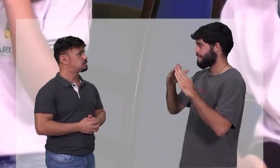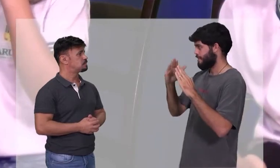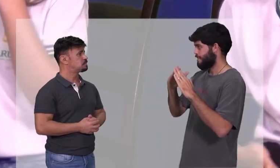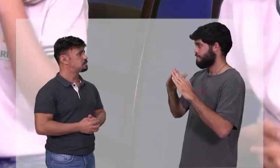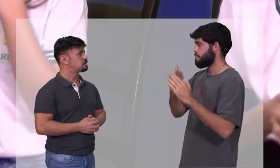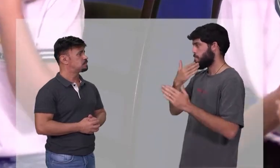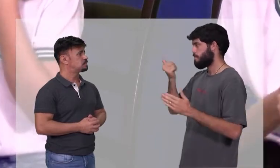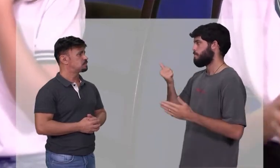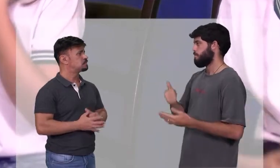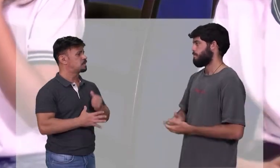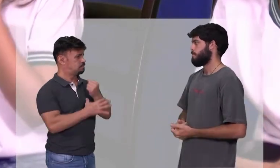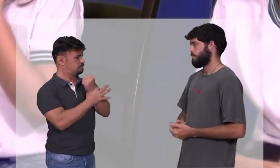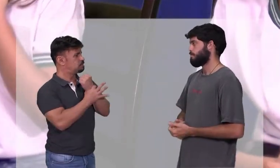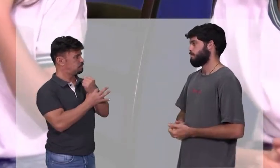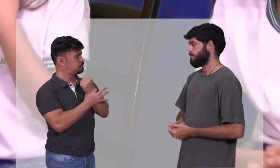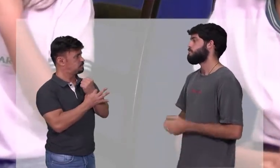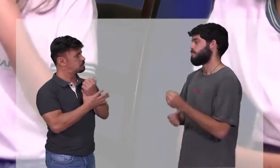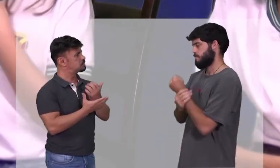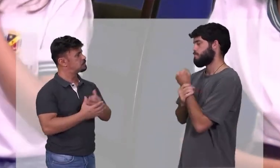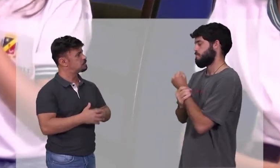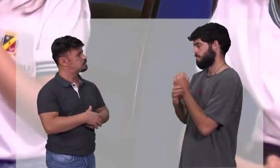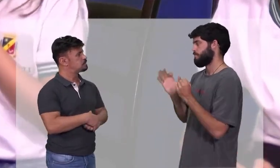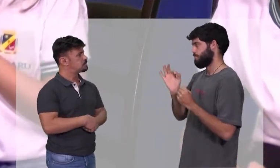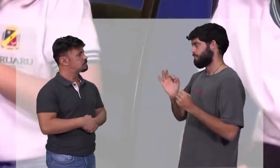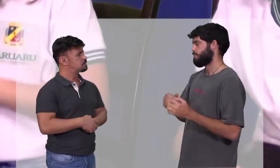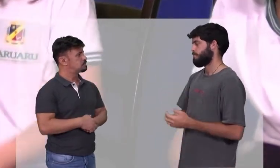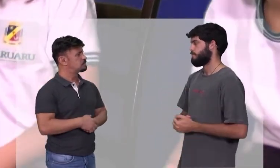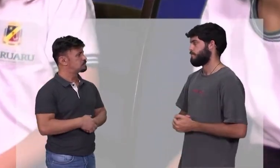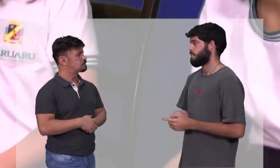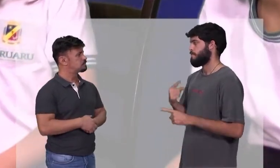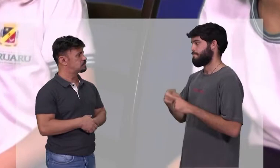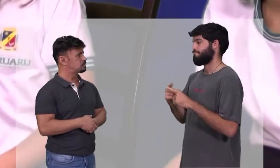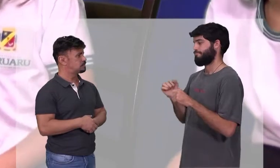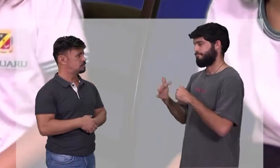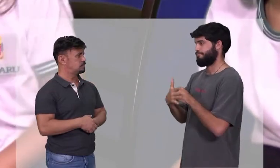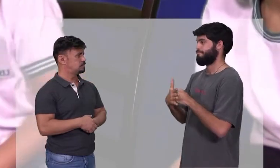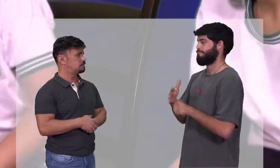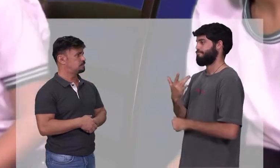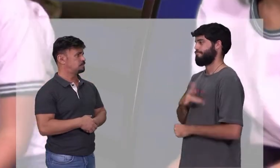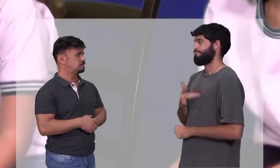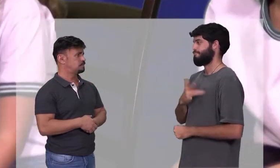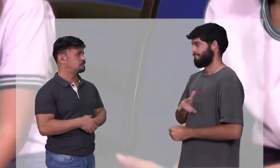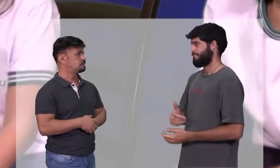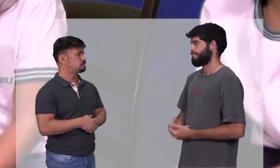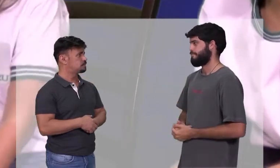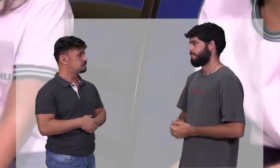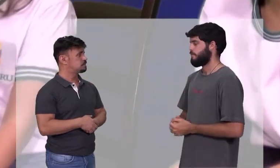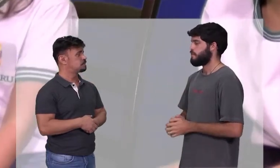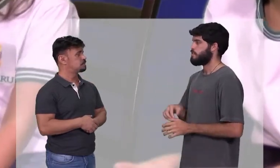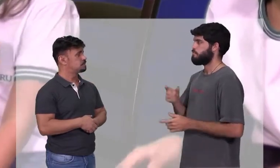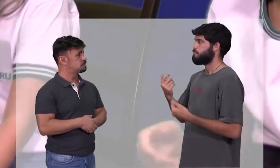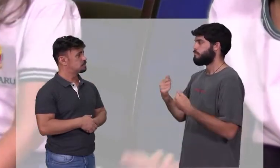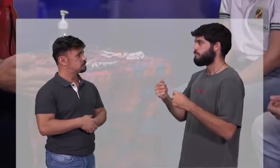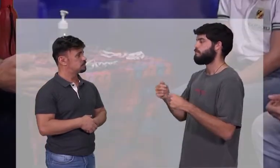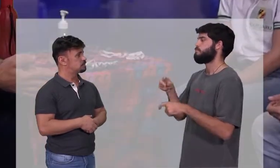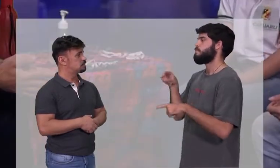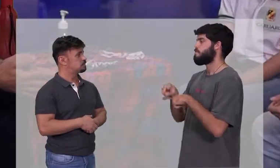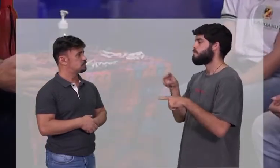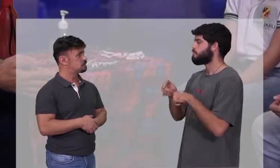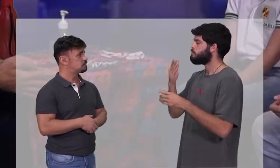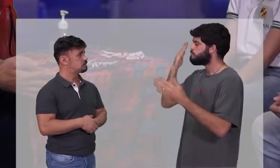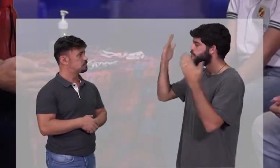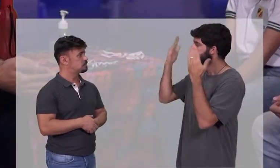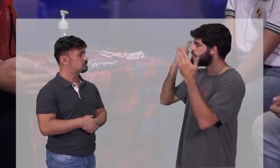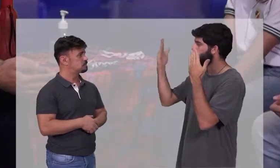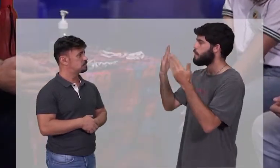melhora. Sua segurança, né? É, pra sua segurança, porque essa pandemia é misericórdia. Você tem que cuidar do seu psicológico